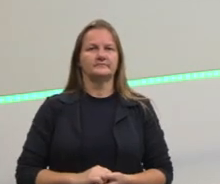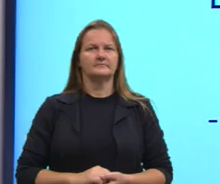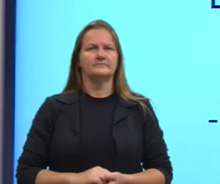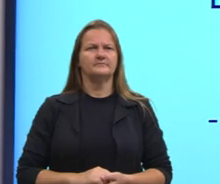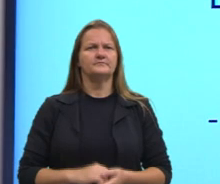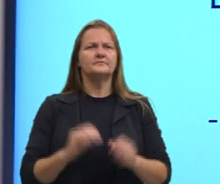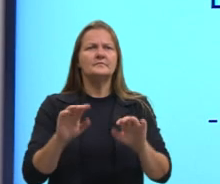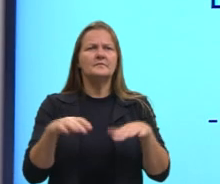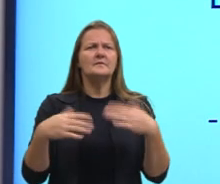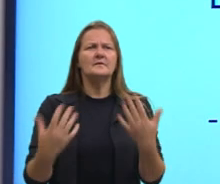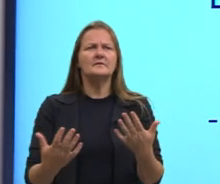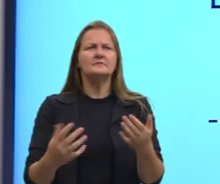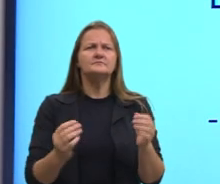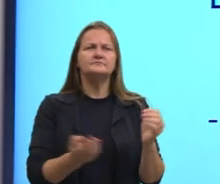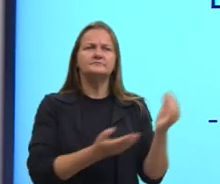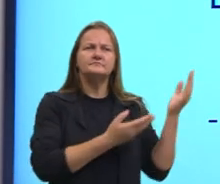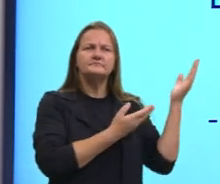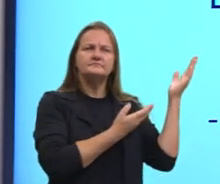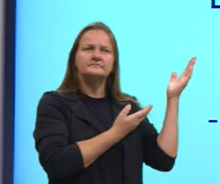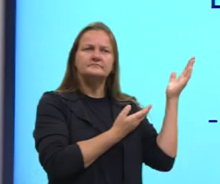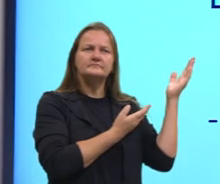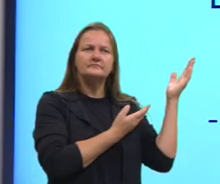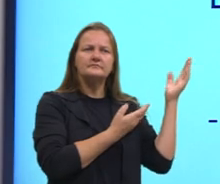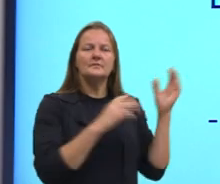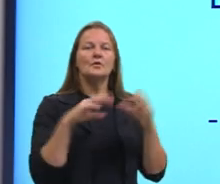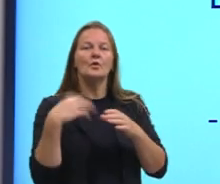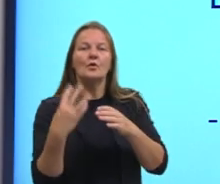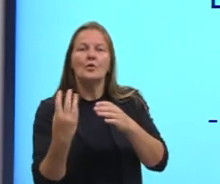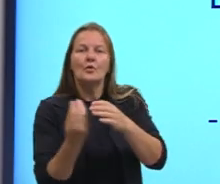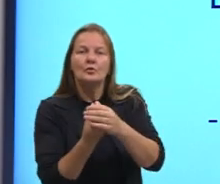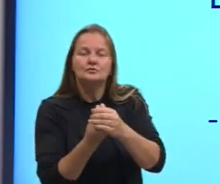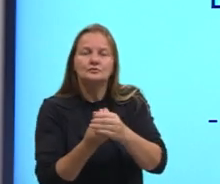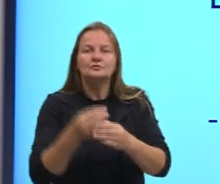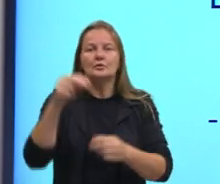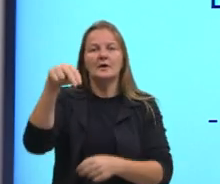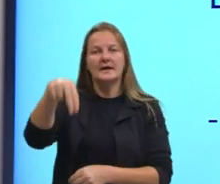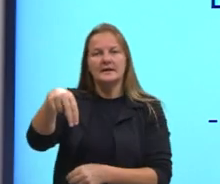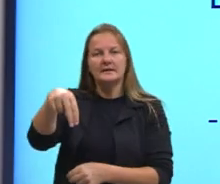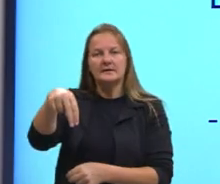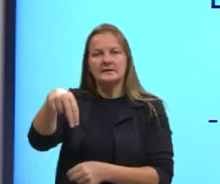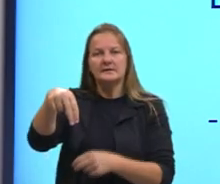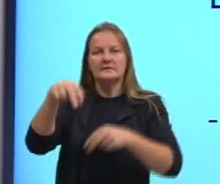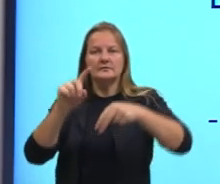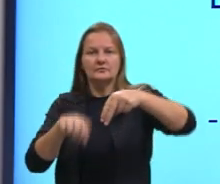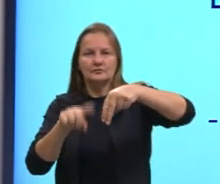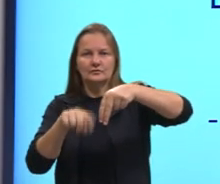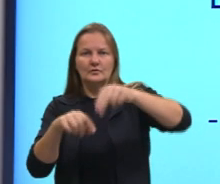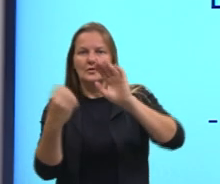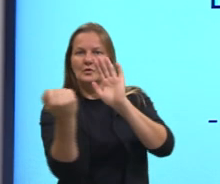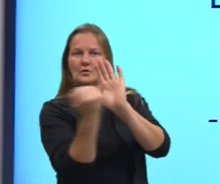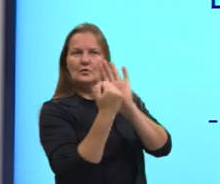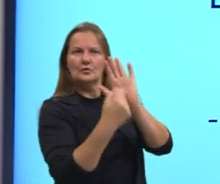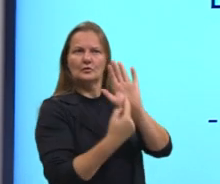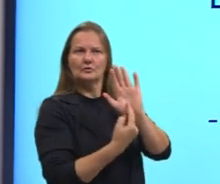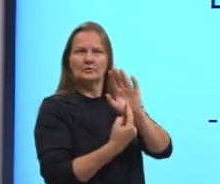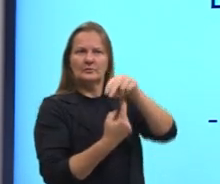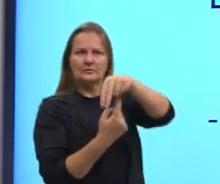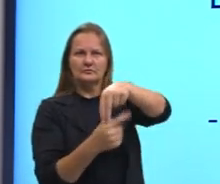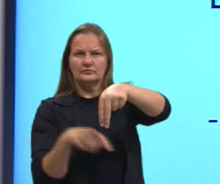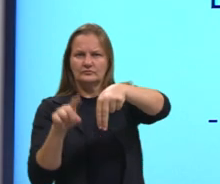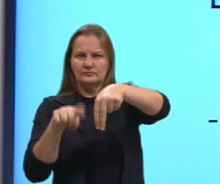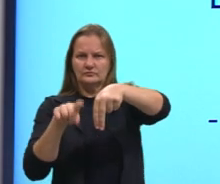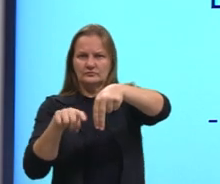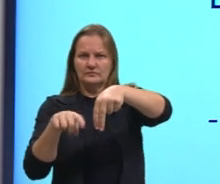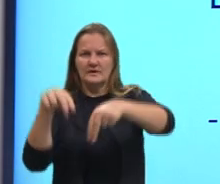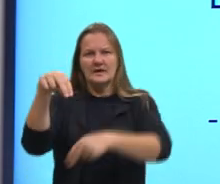bom então Aqui nós temos o conjunto N que é o conjunto dos números naturais a simbologia Então essa daqui